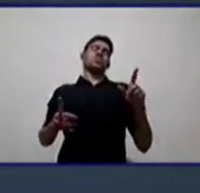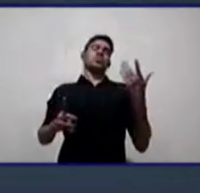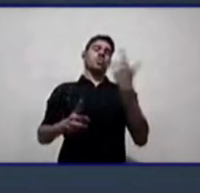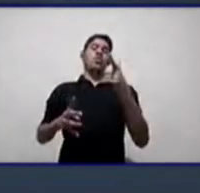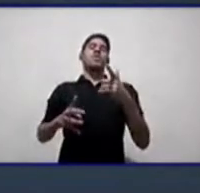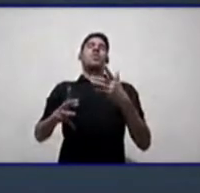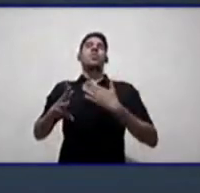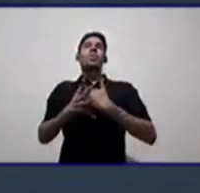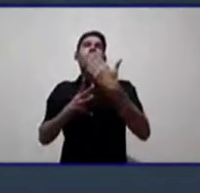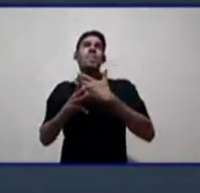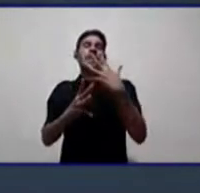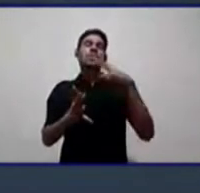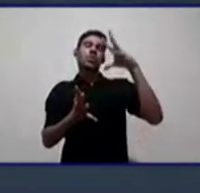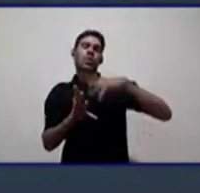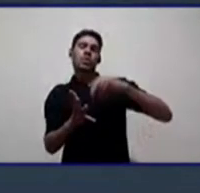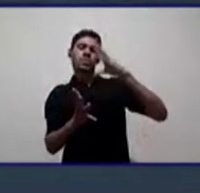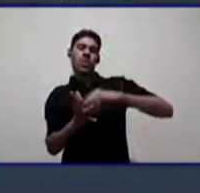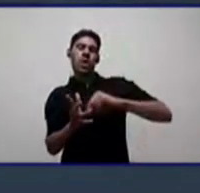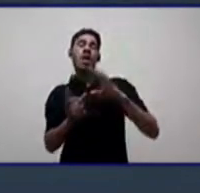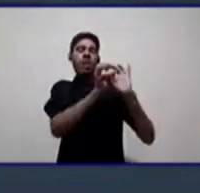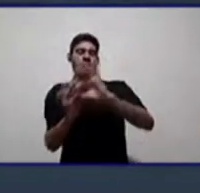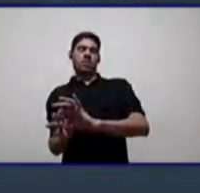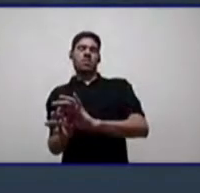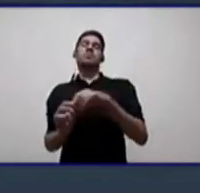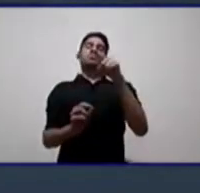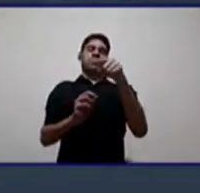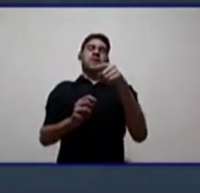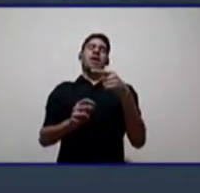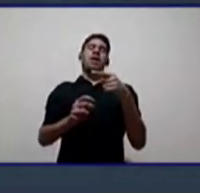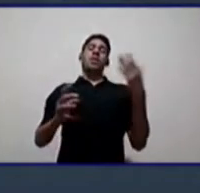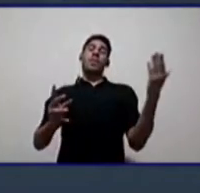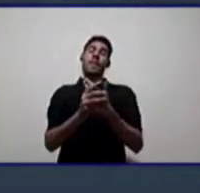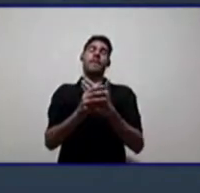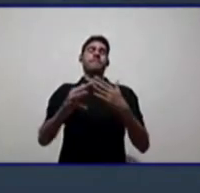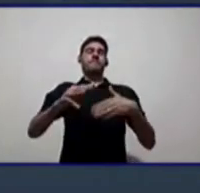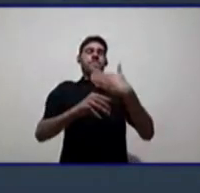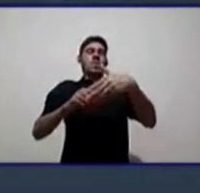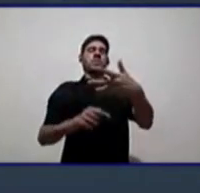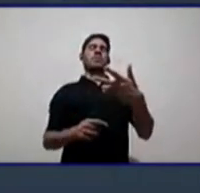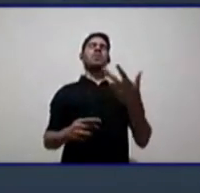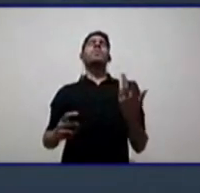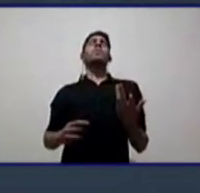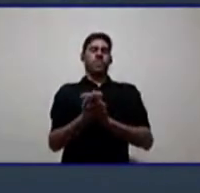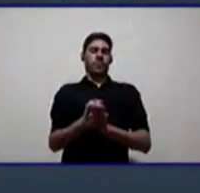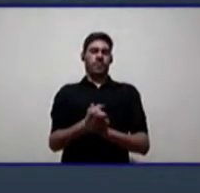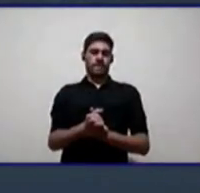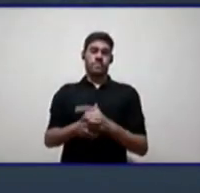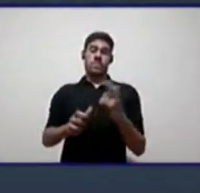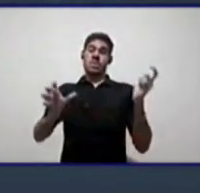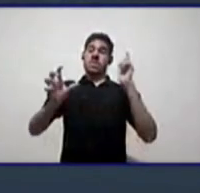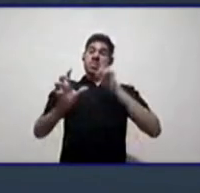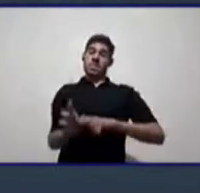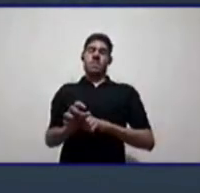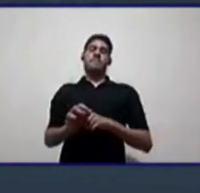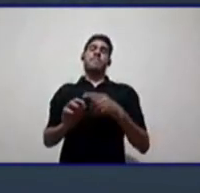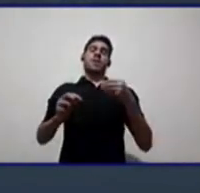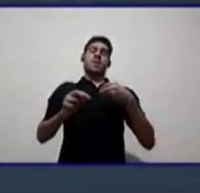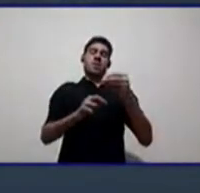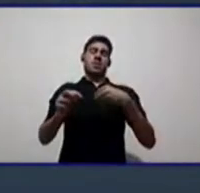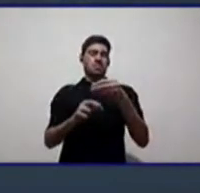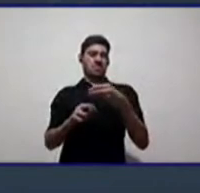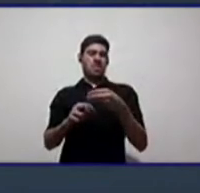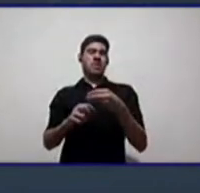eletrônico. Nesse contexto, senhor presidente, a marcha processual estava condicionada ao manuseio dos autos,